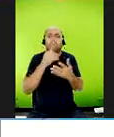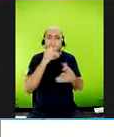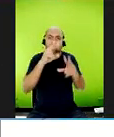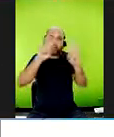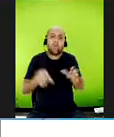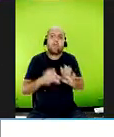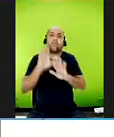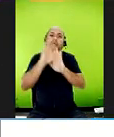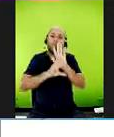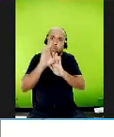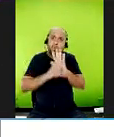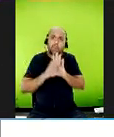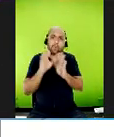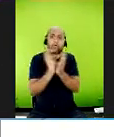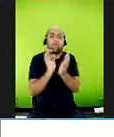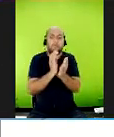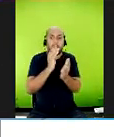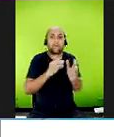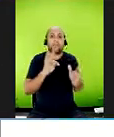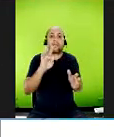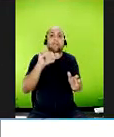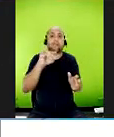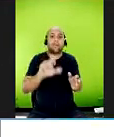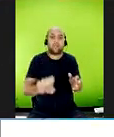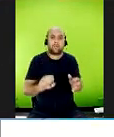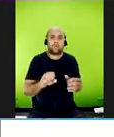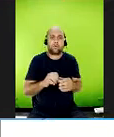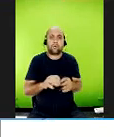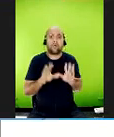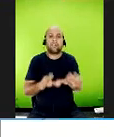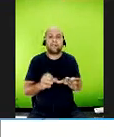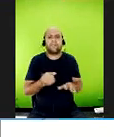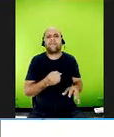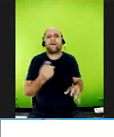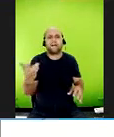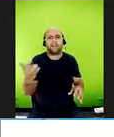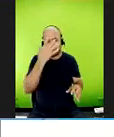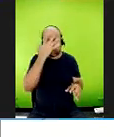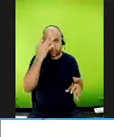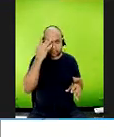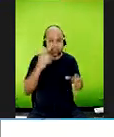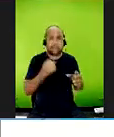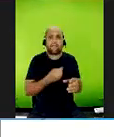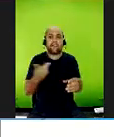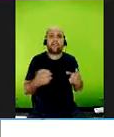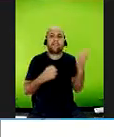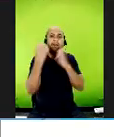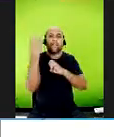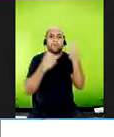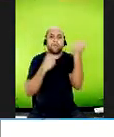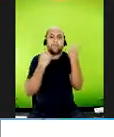companhia de talentos idealizado pela companhia de talentos mais feito a várias mãos nós temos várias empresas carteiras